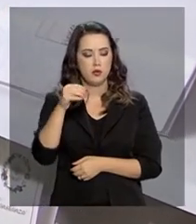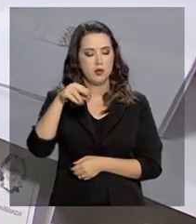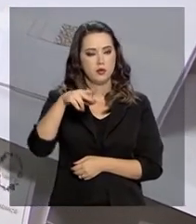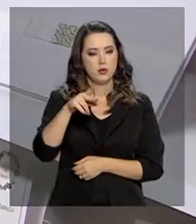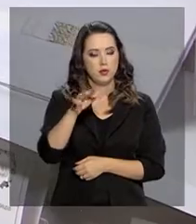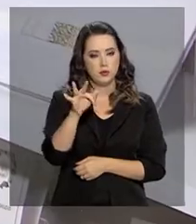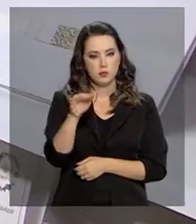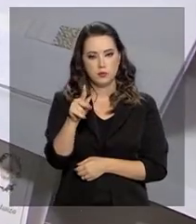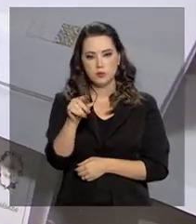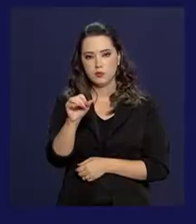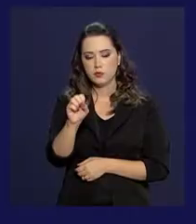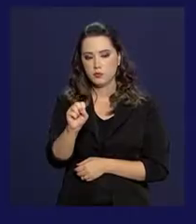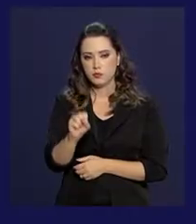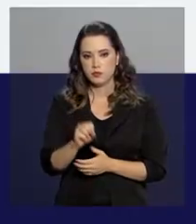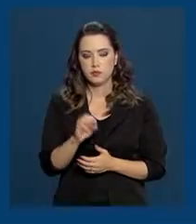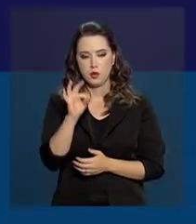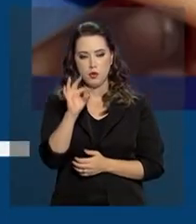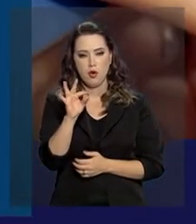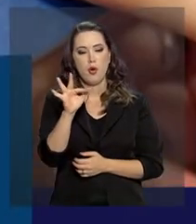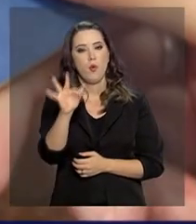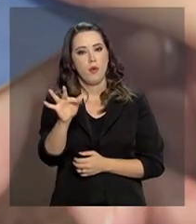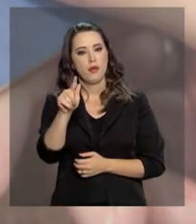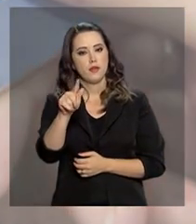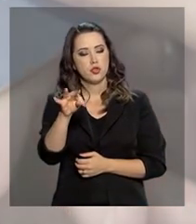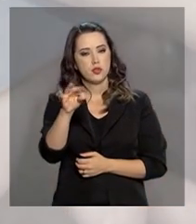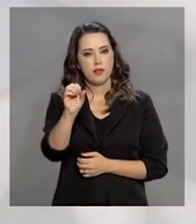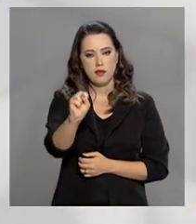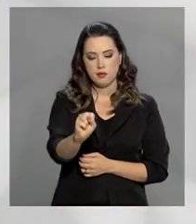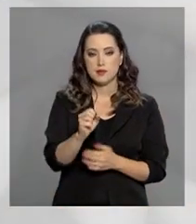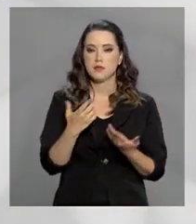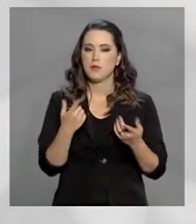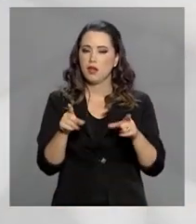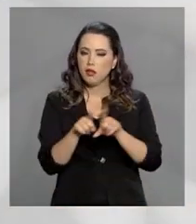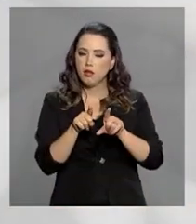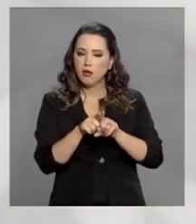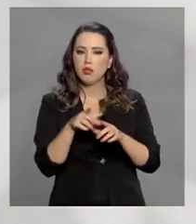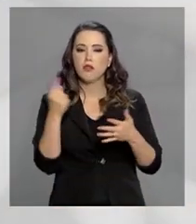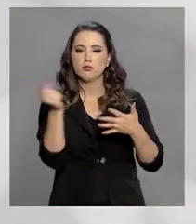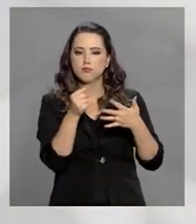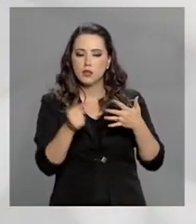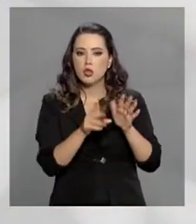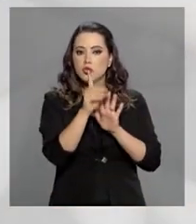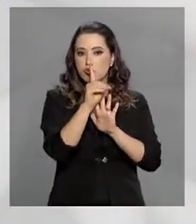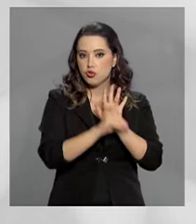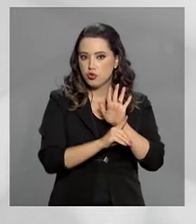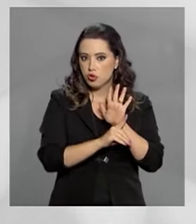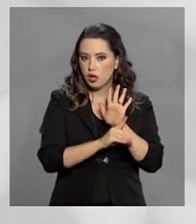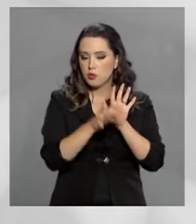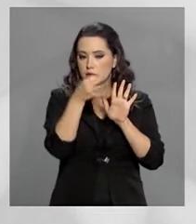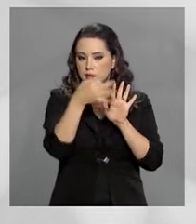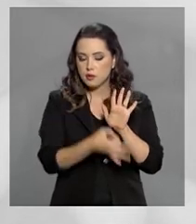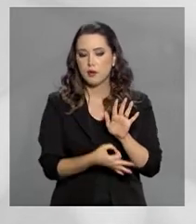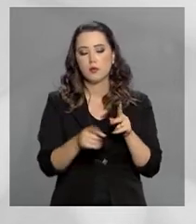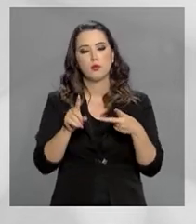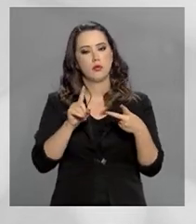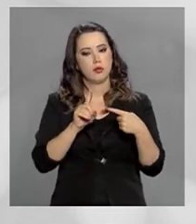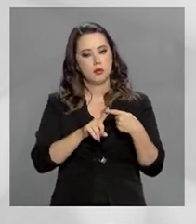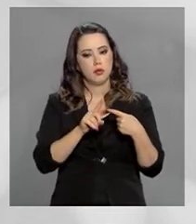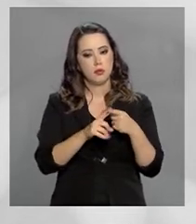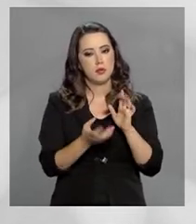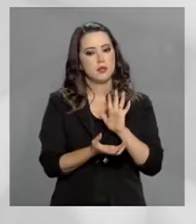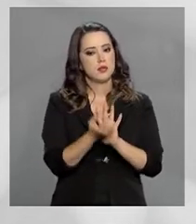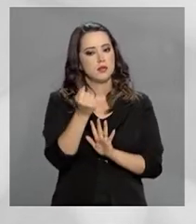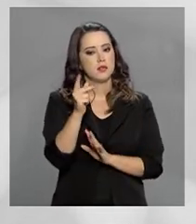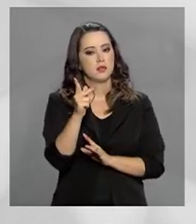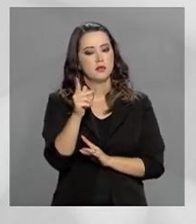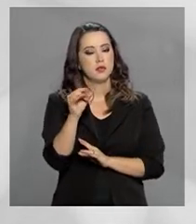o fgts além de todos esses benefícios às pessoas diagnosticadas com câncer também têm direito ao saque do